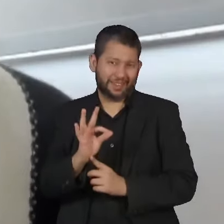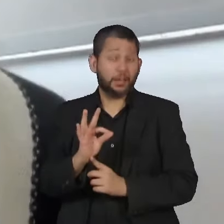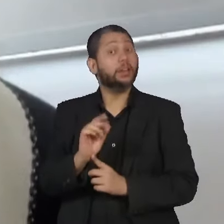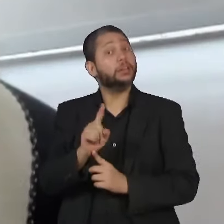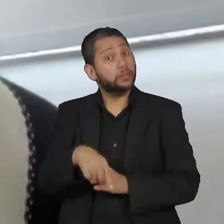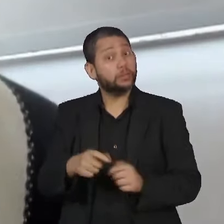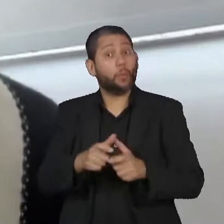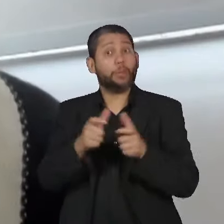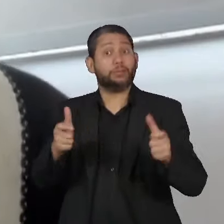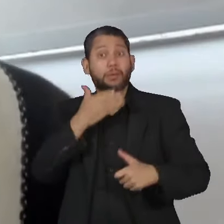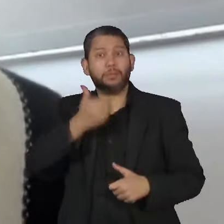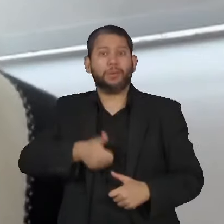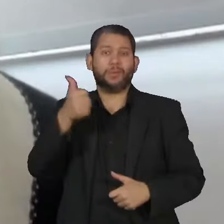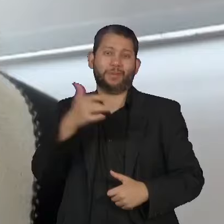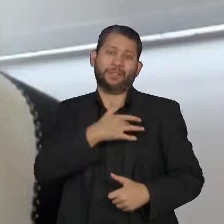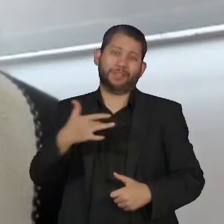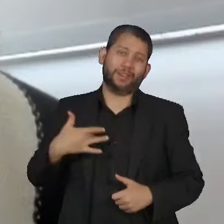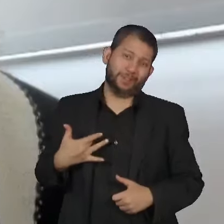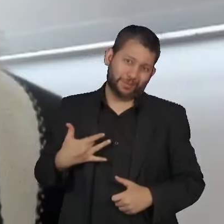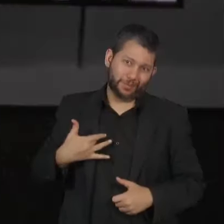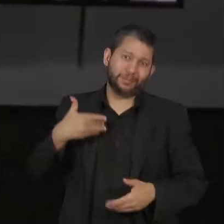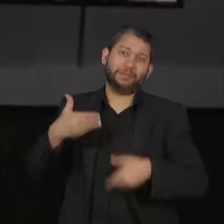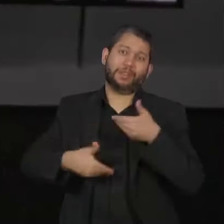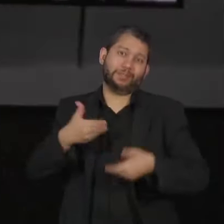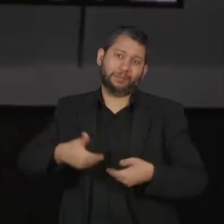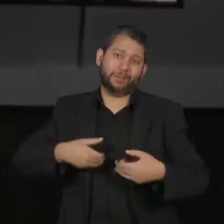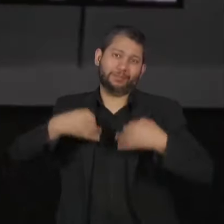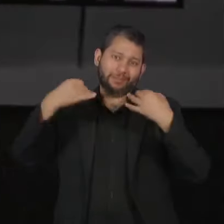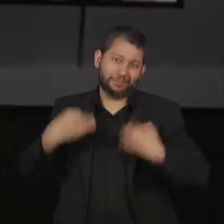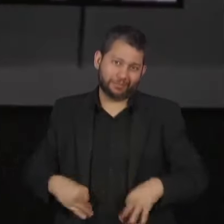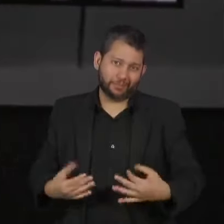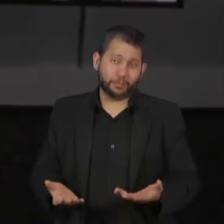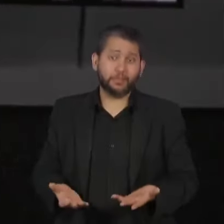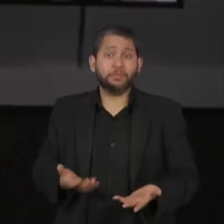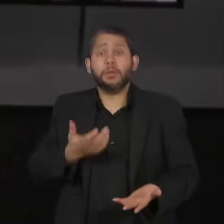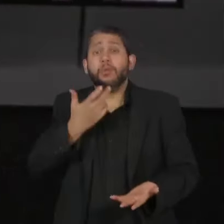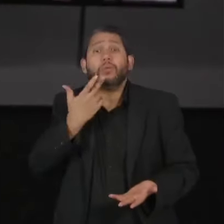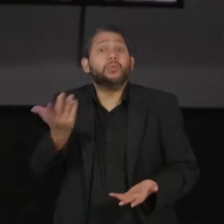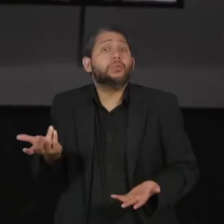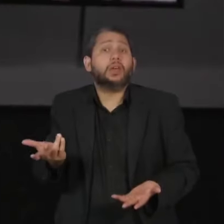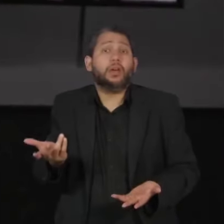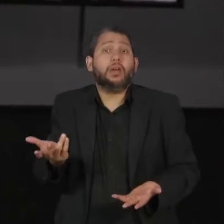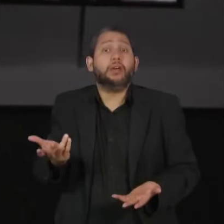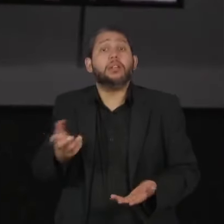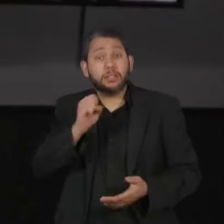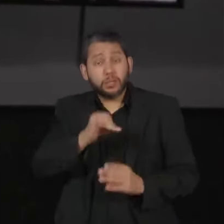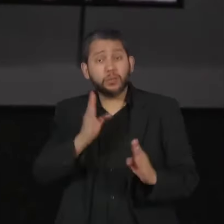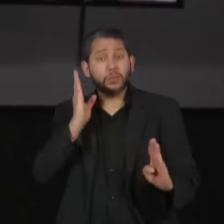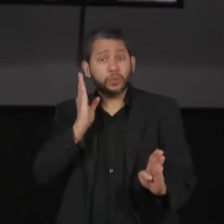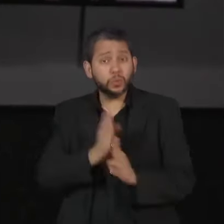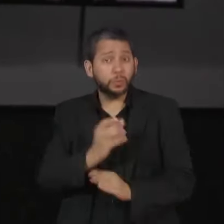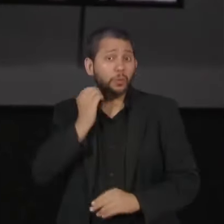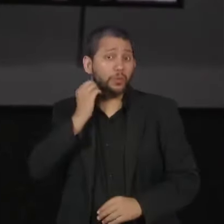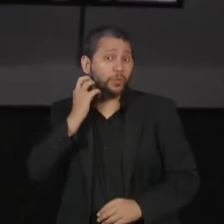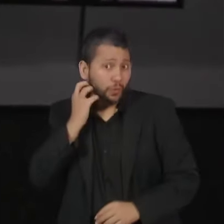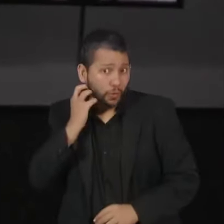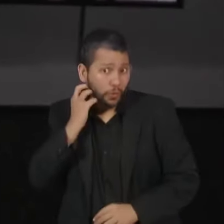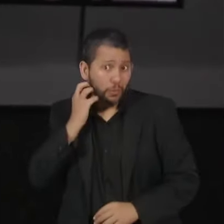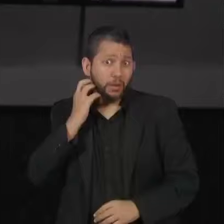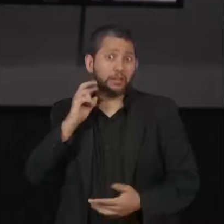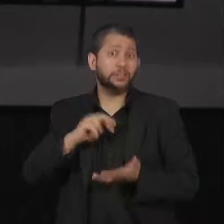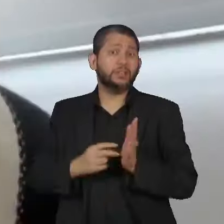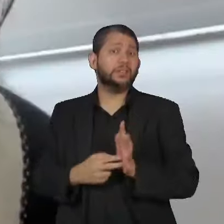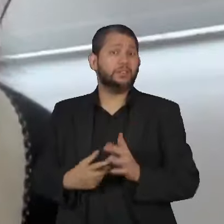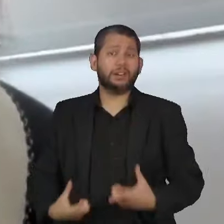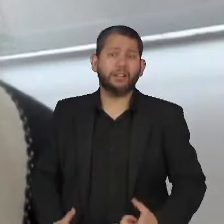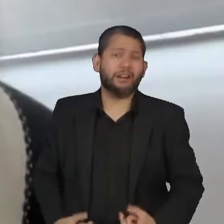aumentando muito a eficácia, a qualidade desse tratamento. Então, eu falo que não existe jogo perdido ao diagnóstico. Linfoma não é tumor